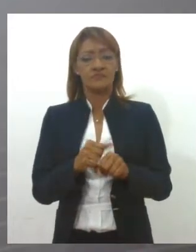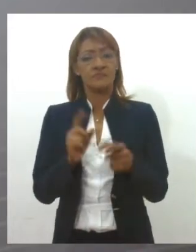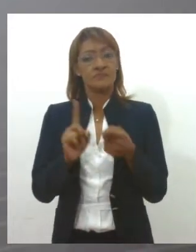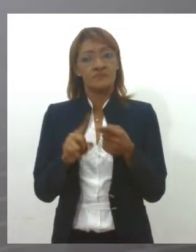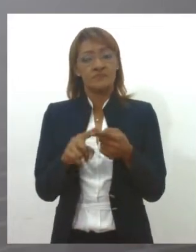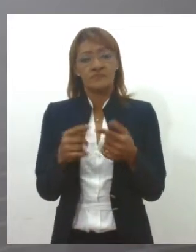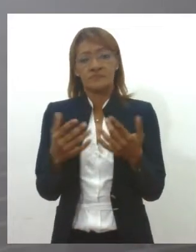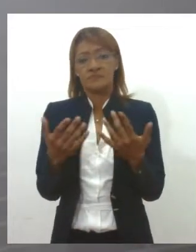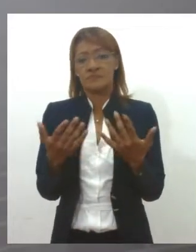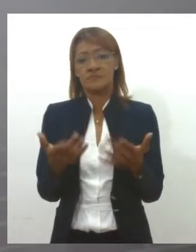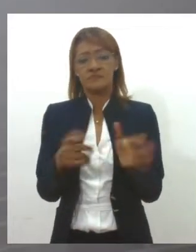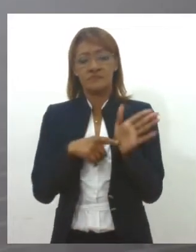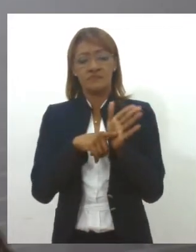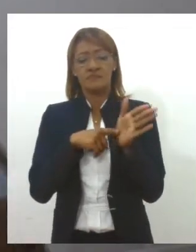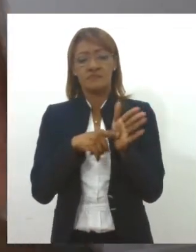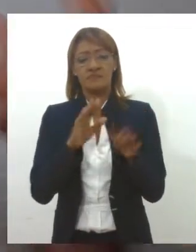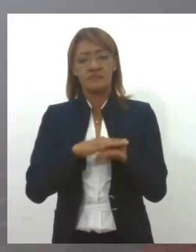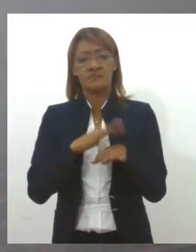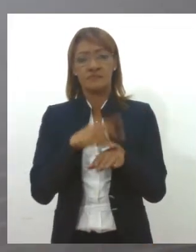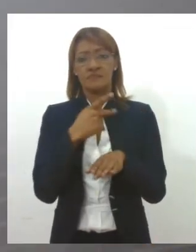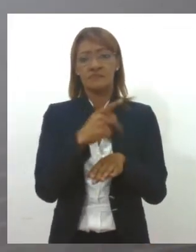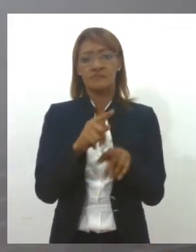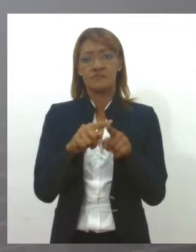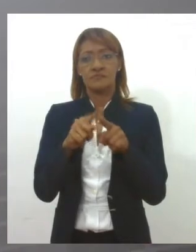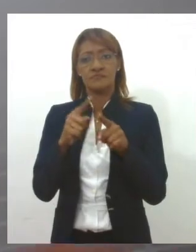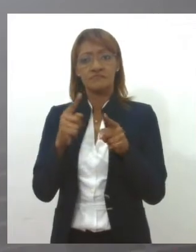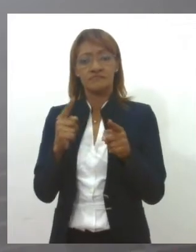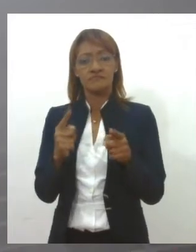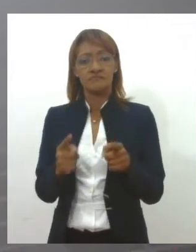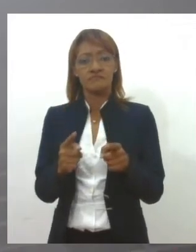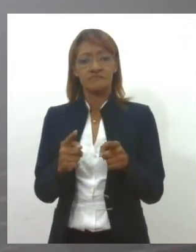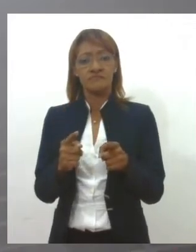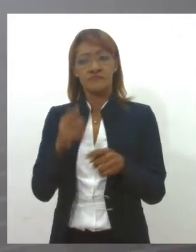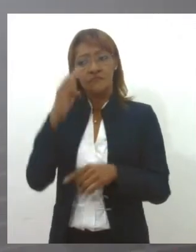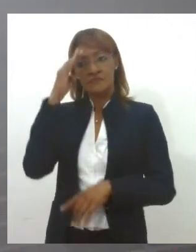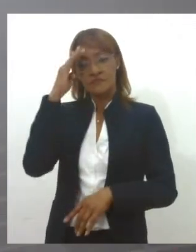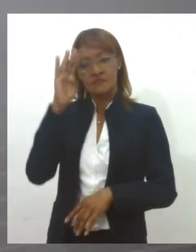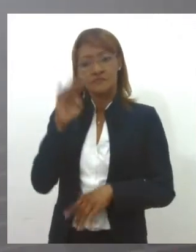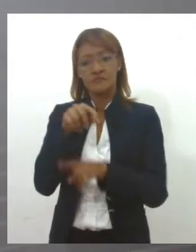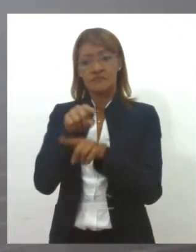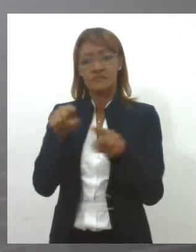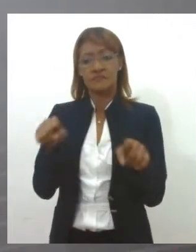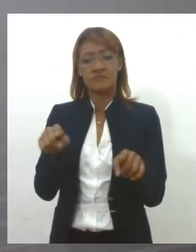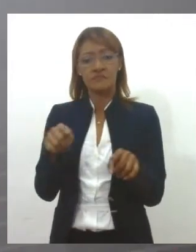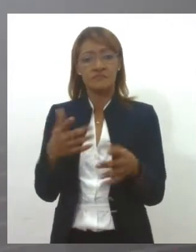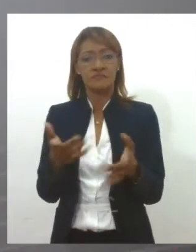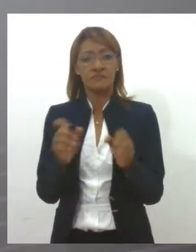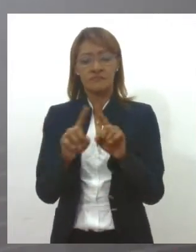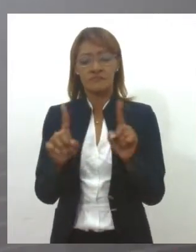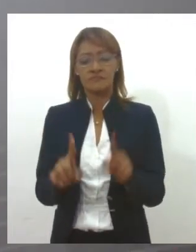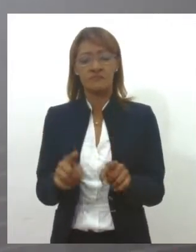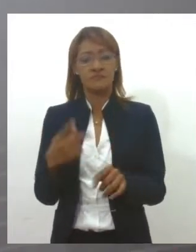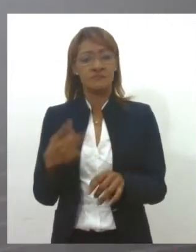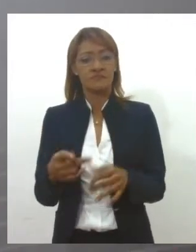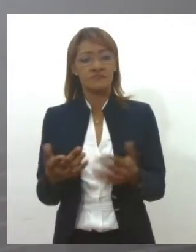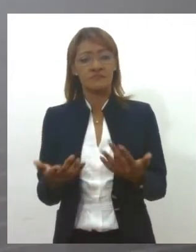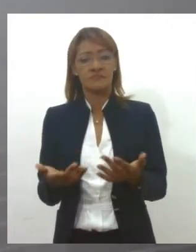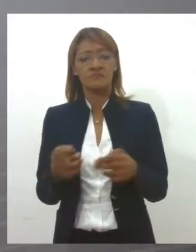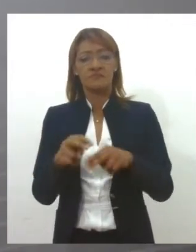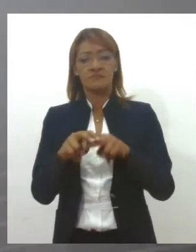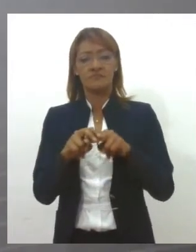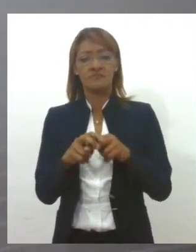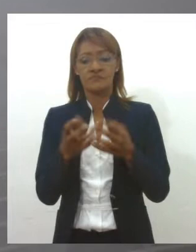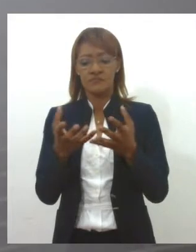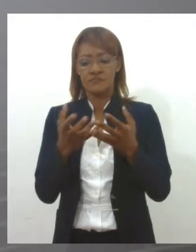do estudo que eles fazem sem ao vida dos principais interessados que são servidores públicos por isso eu tenho defendido um